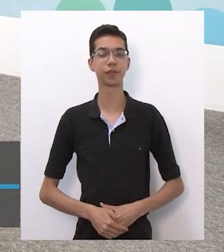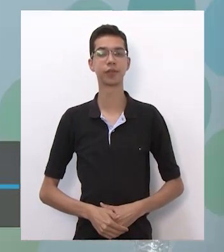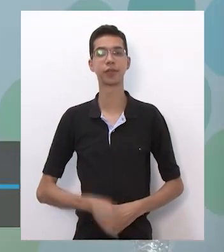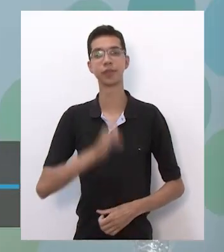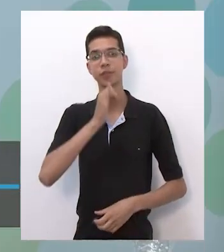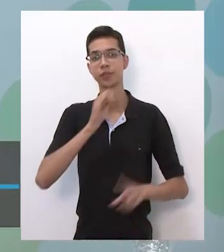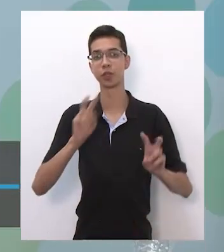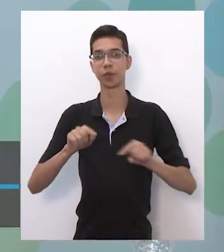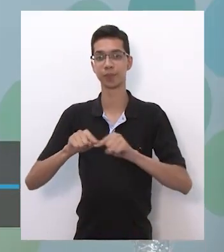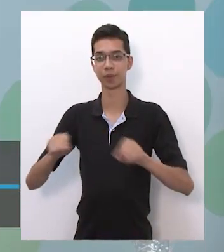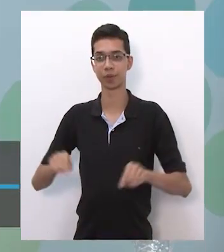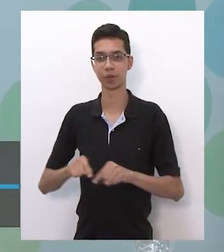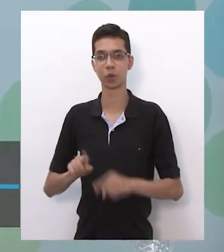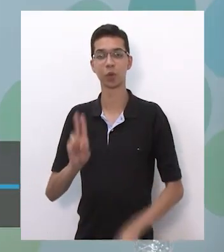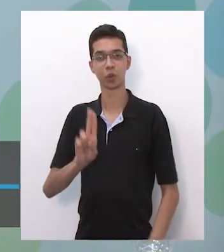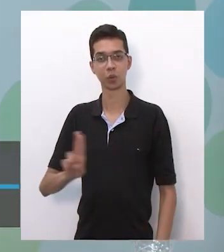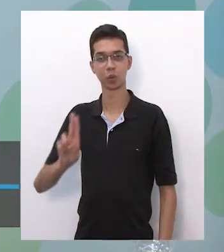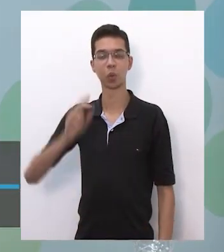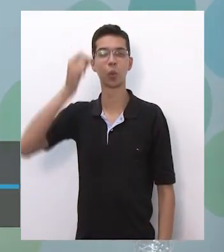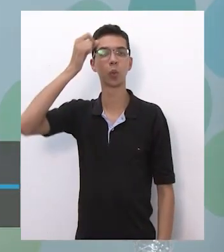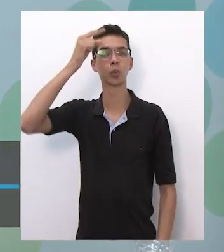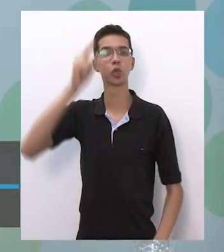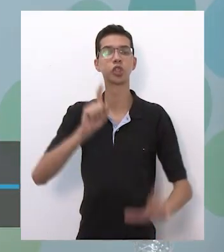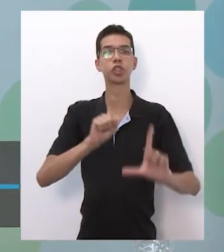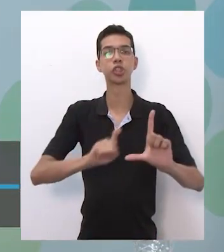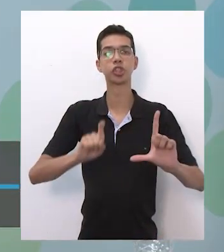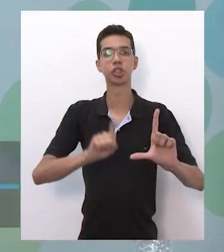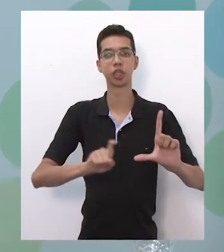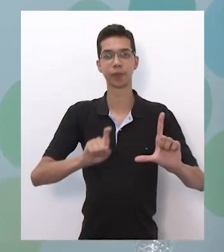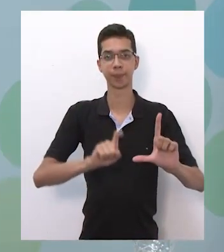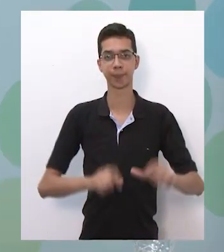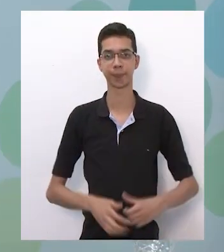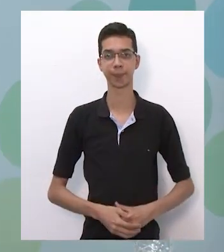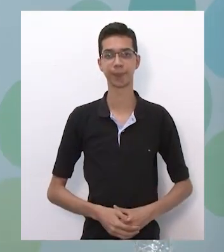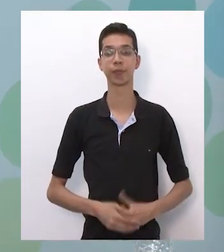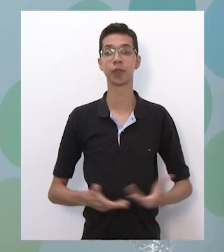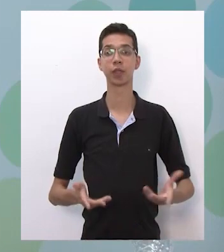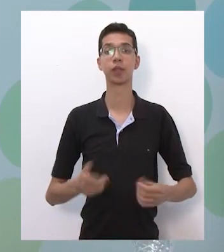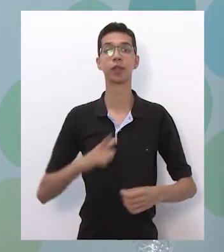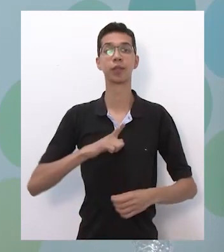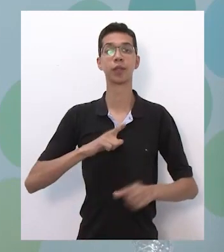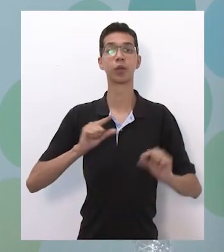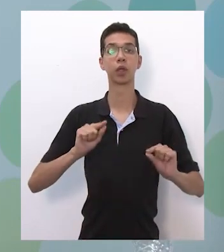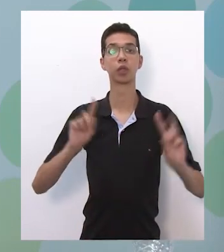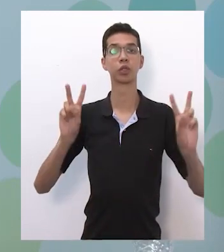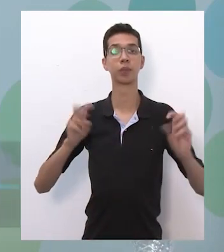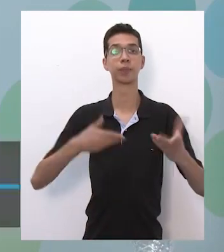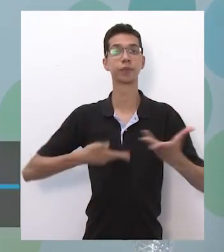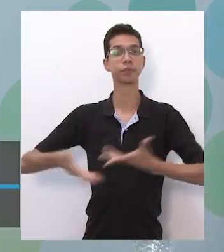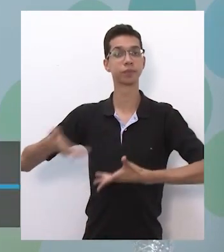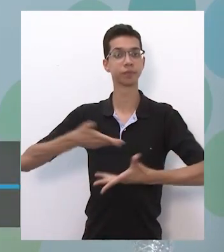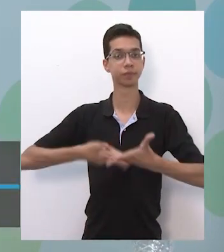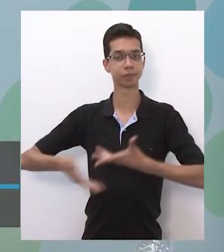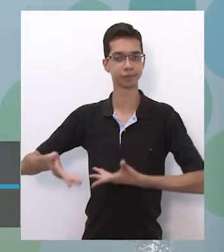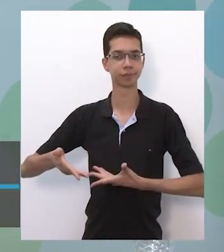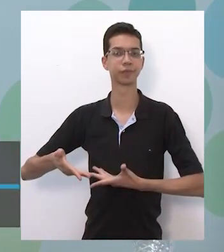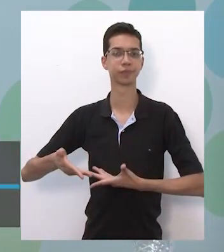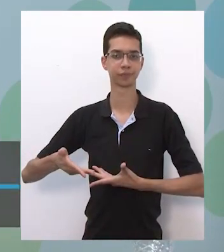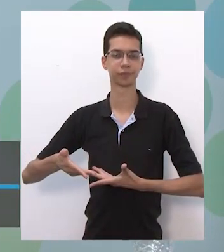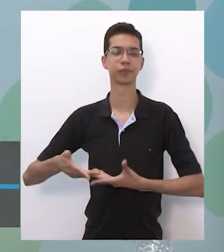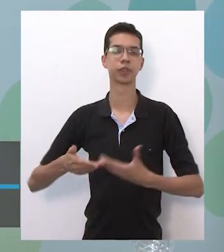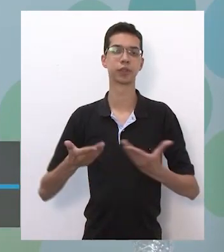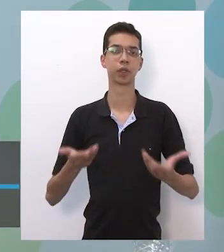essa aula será o Cultura Digital. É uma aula que é feita em colaboração com as professoras Ana Laura